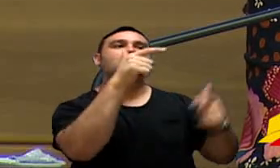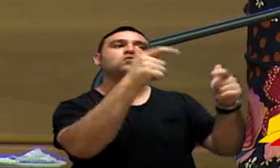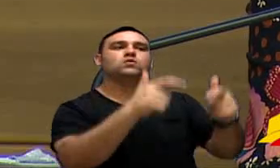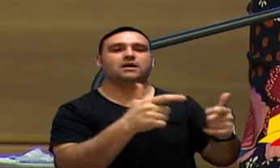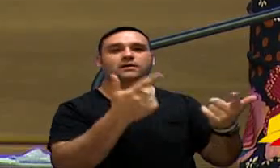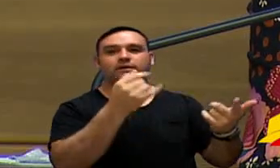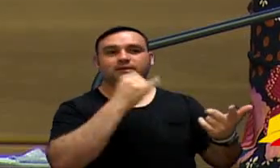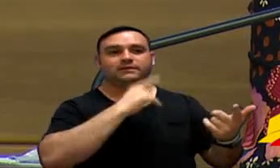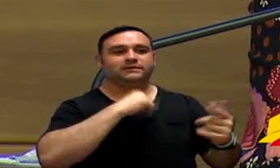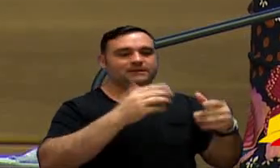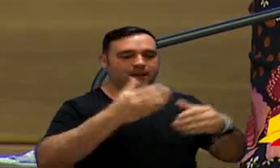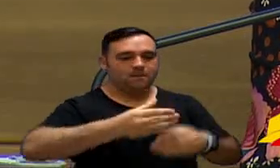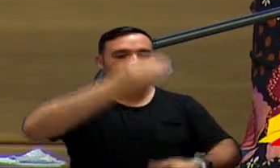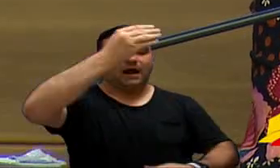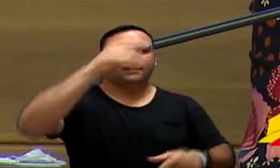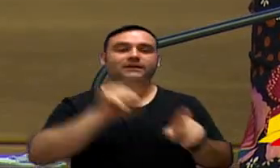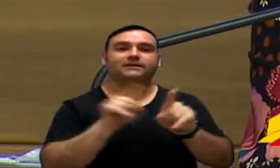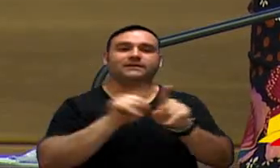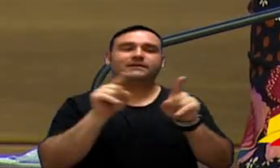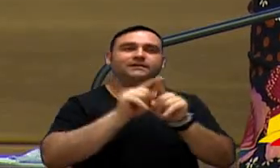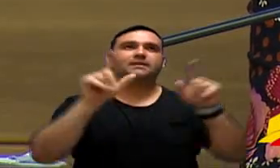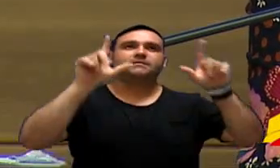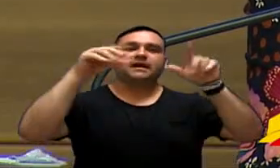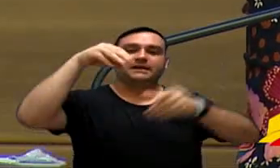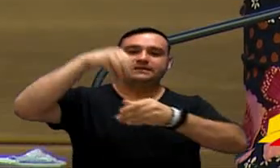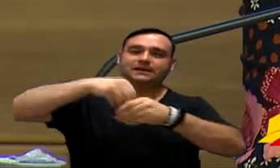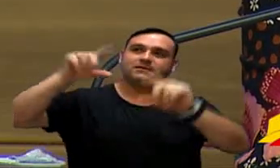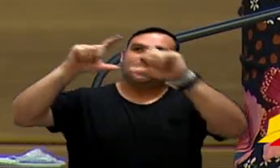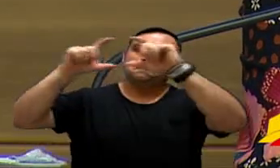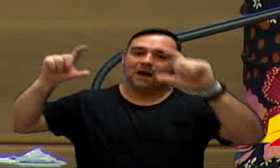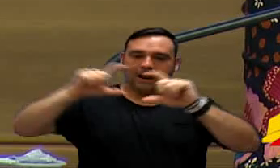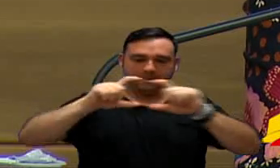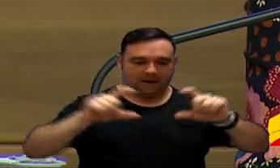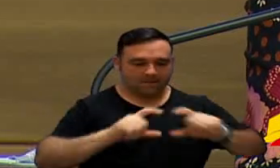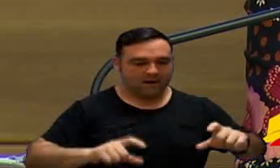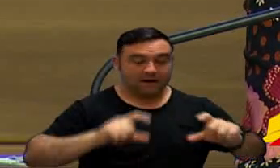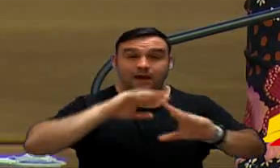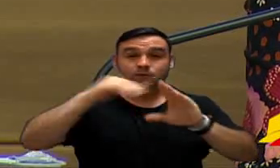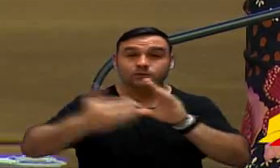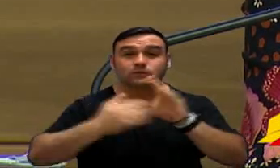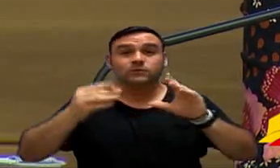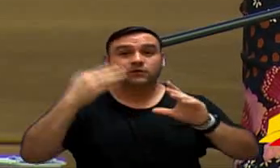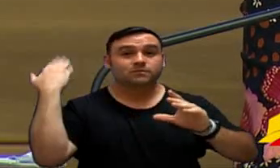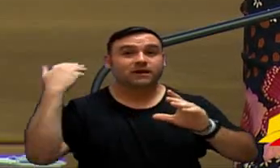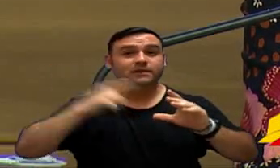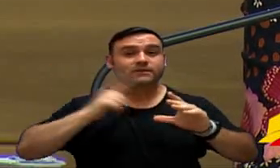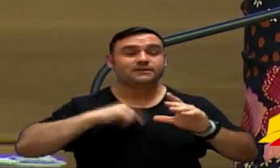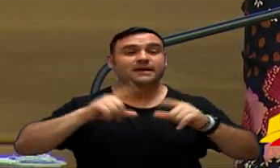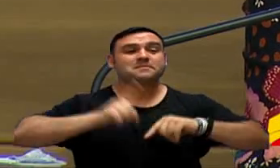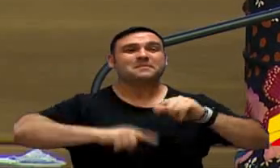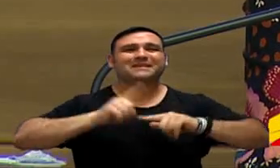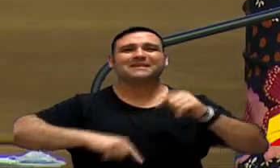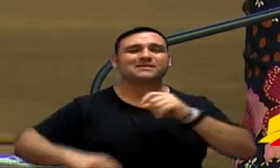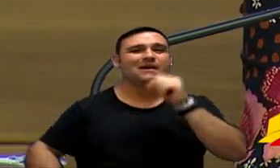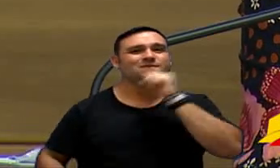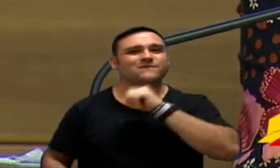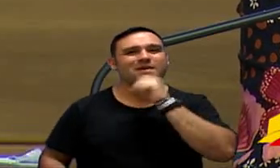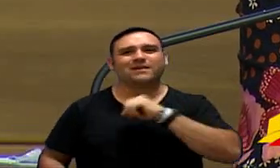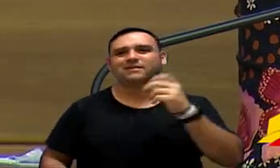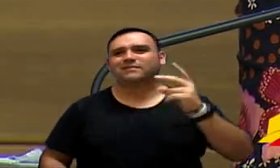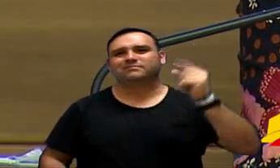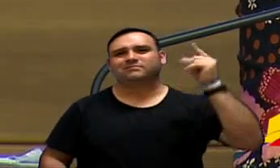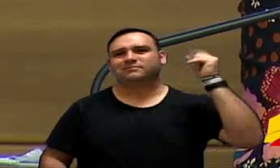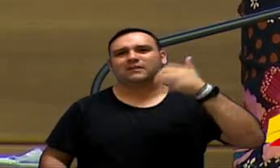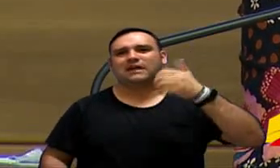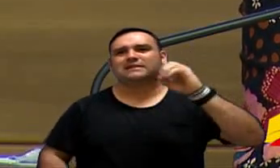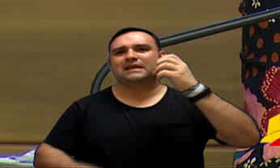Então, o totem, a placa, as placas de sinalização interna, tudo isso... A gente tinha esses materiais defasados há mais